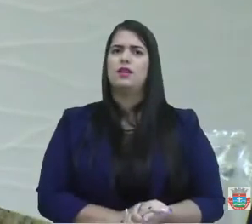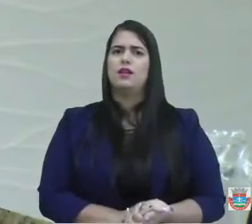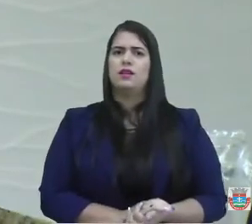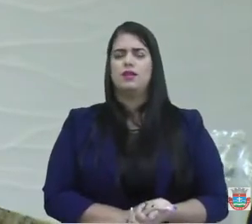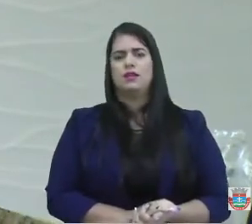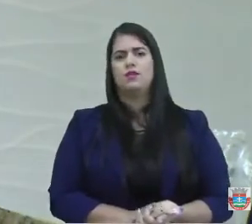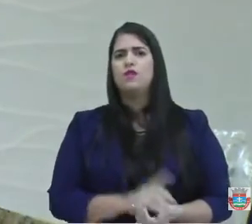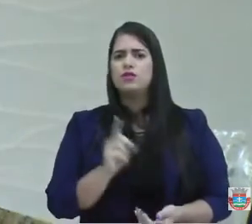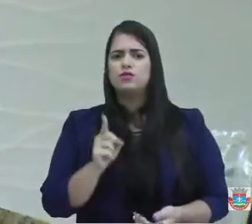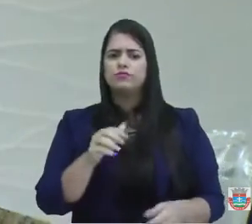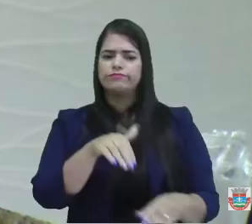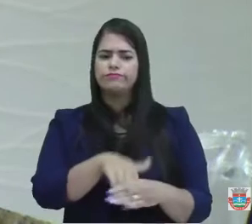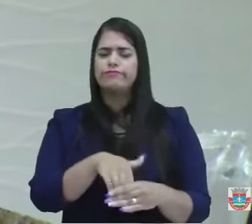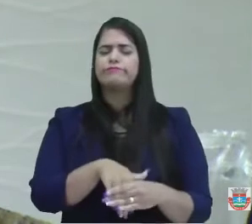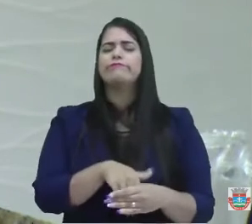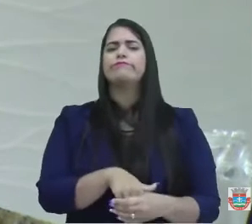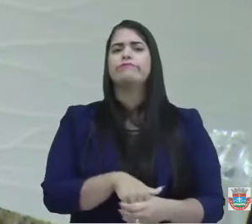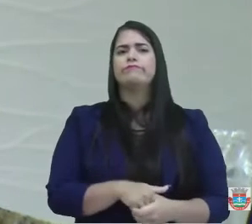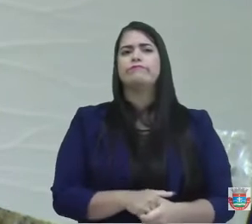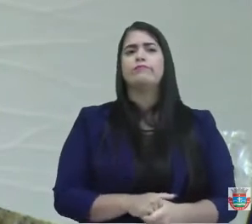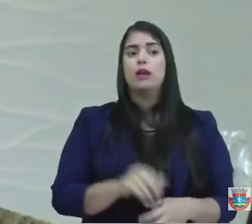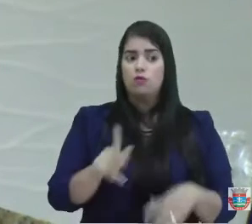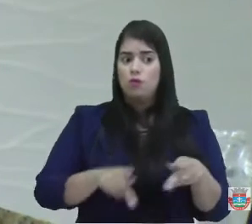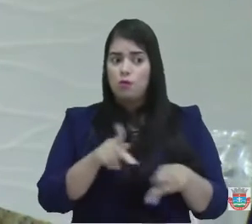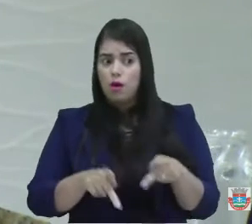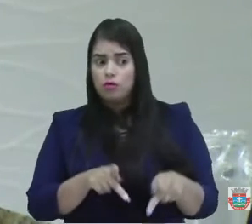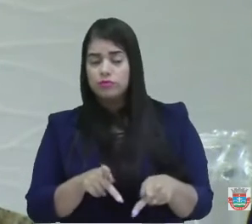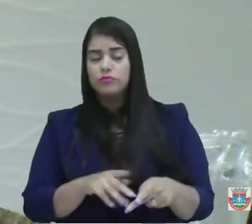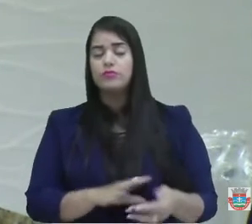aqui foi vocês. Foi a população.